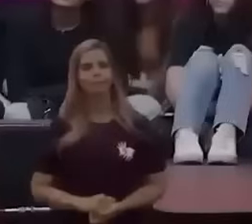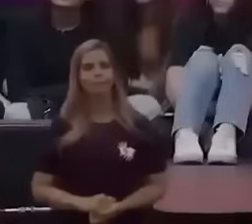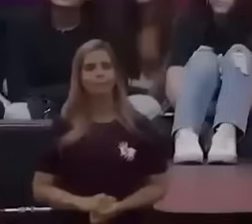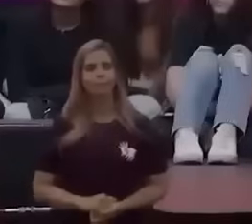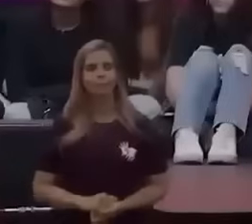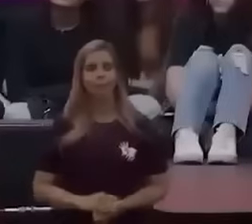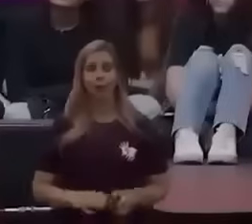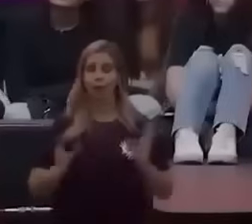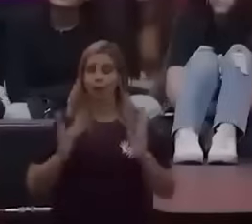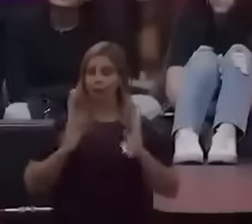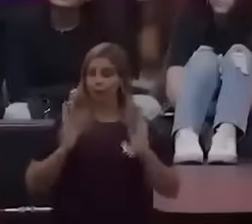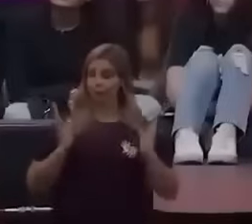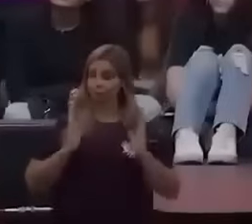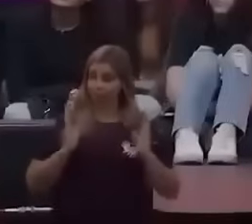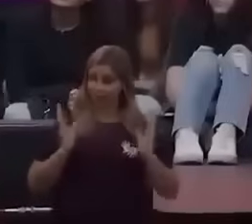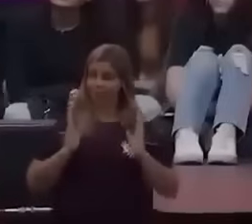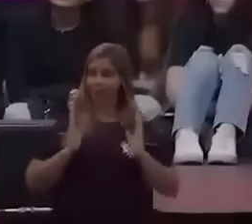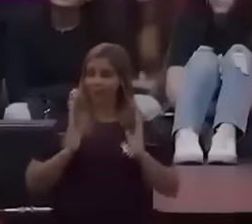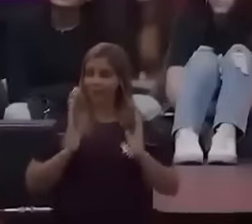Nas férias,